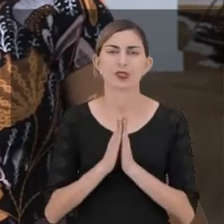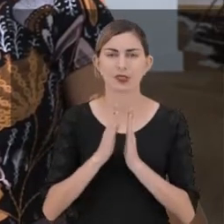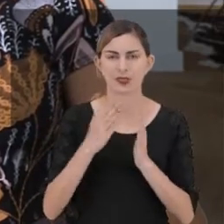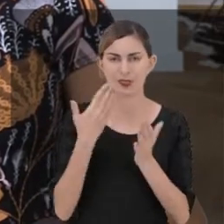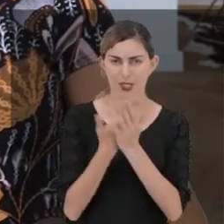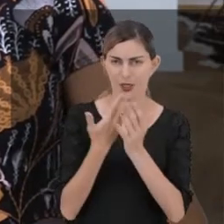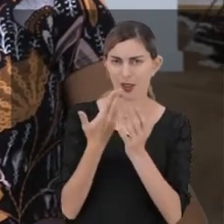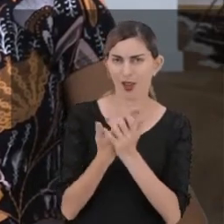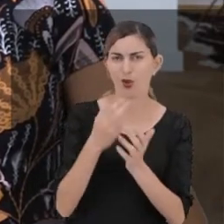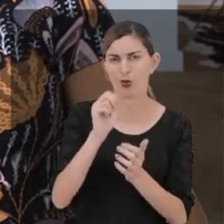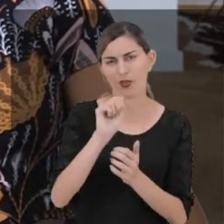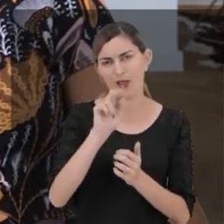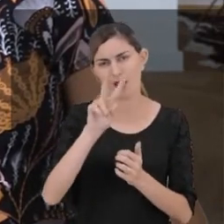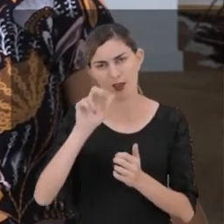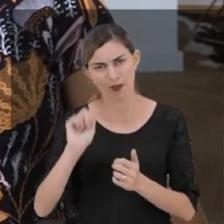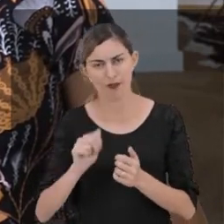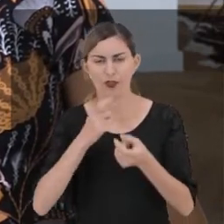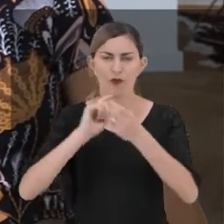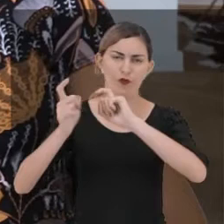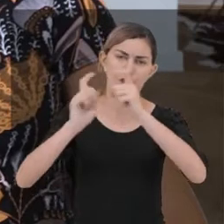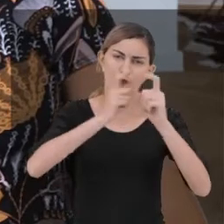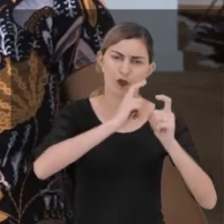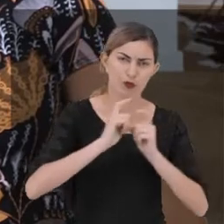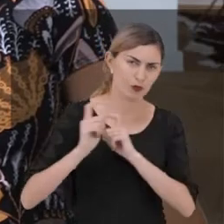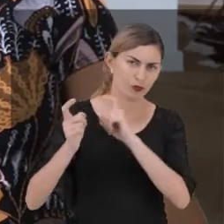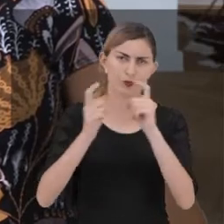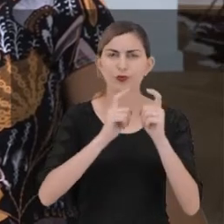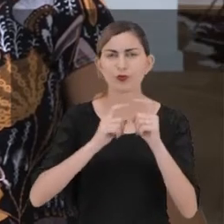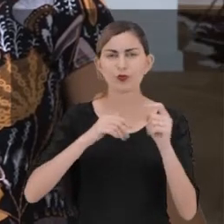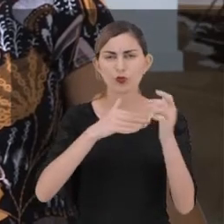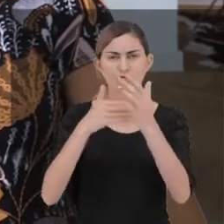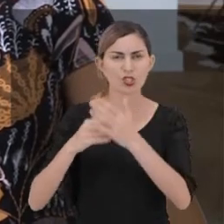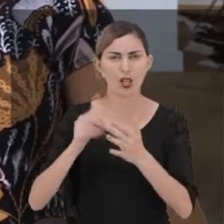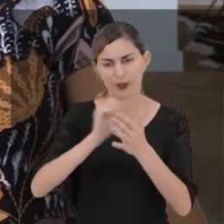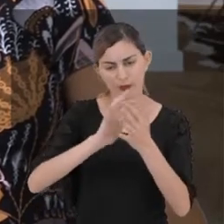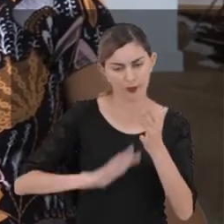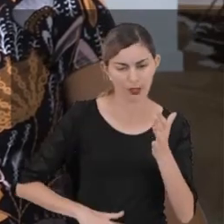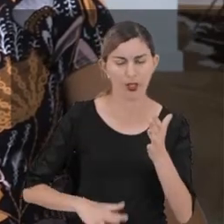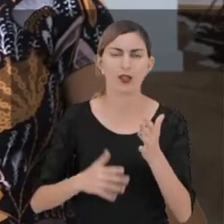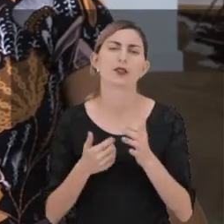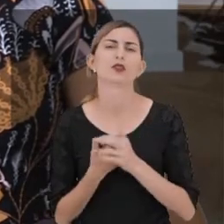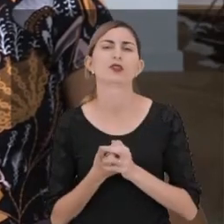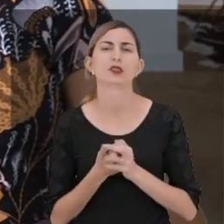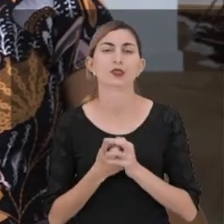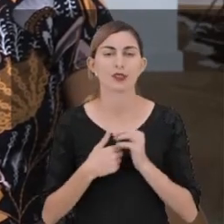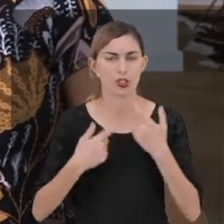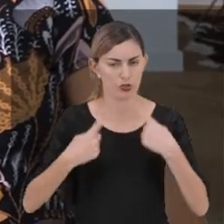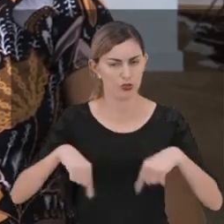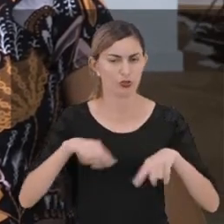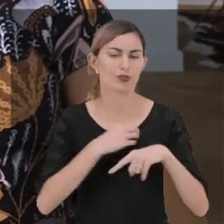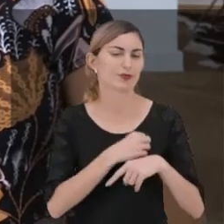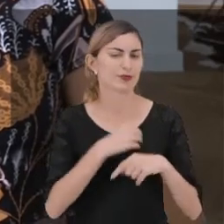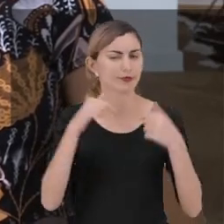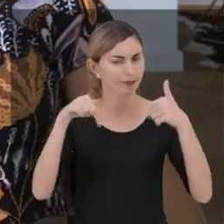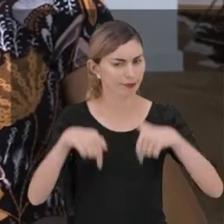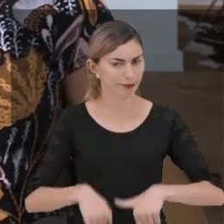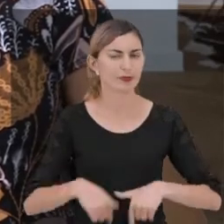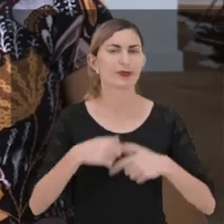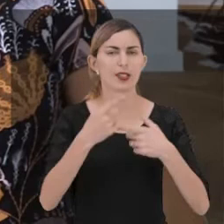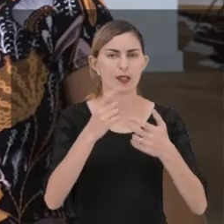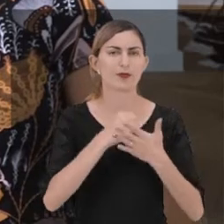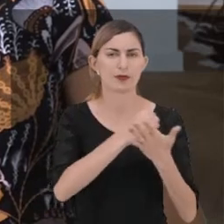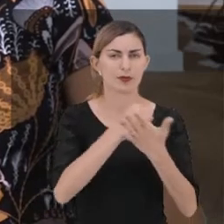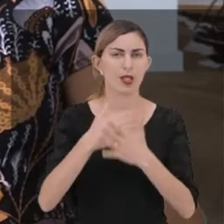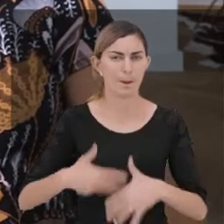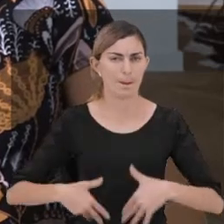na aula virtual, nos fóruns, nos desafios, e estamos aqui para dar a